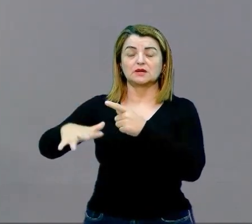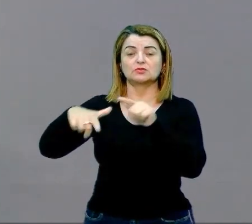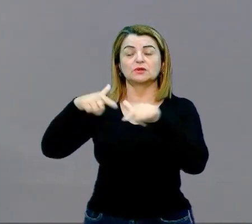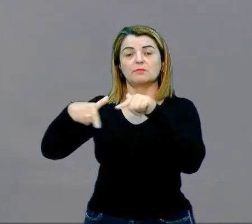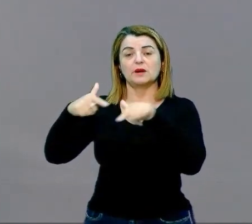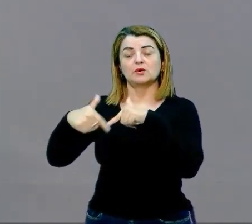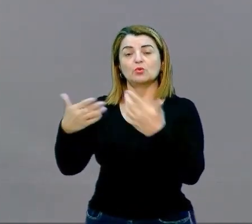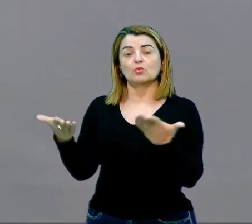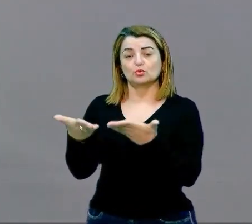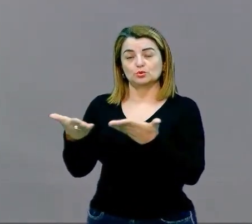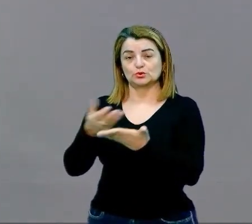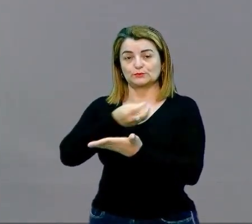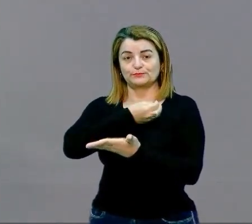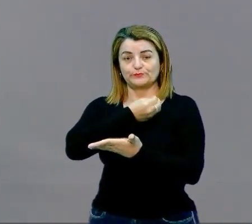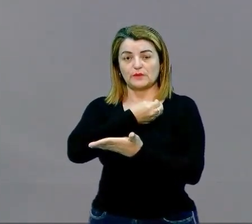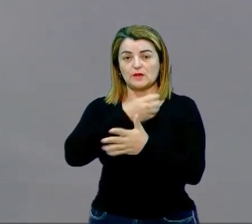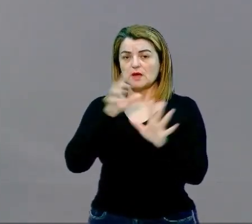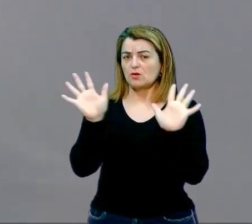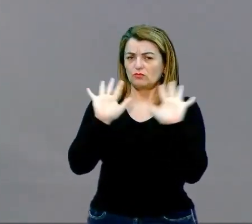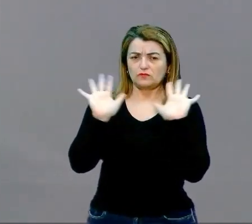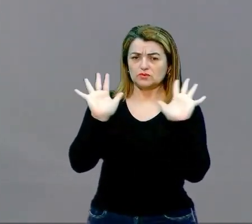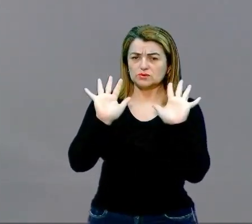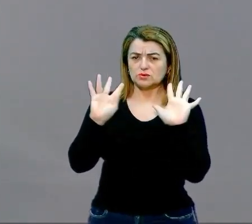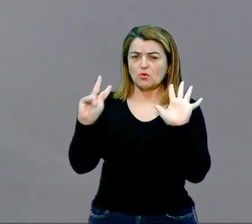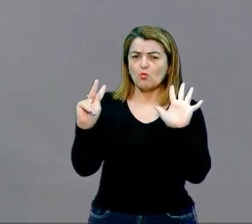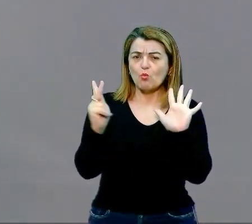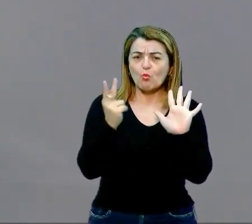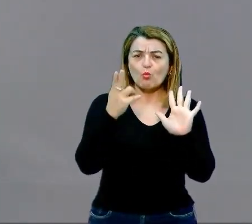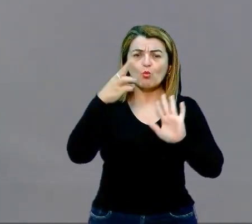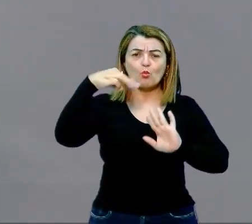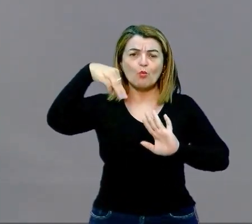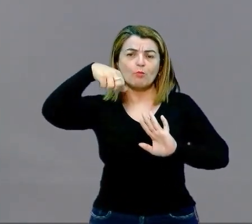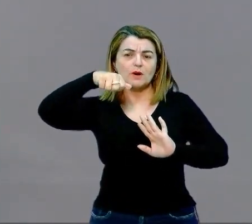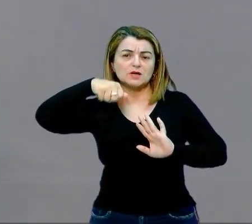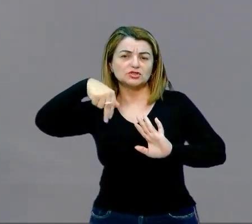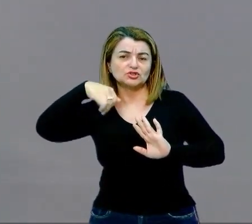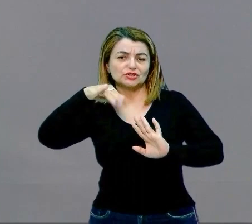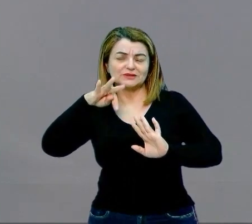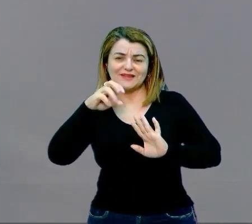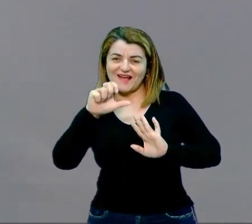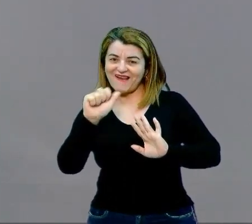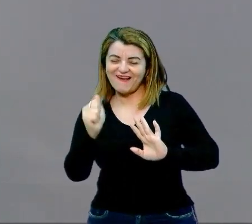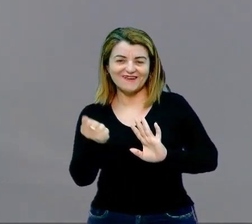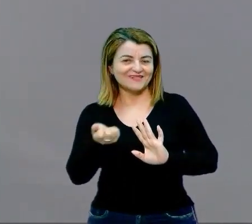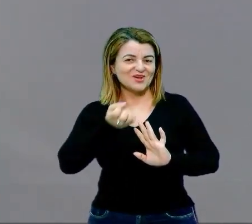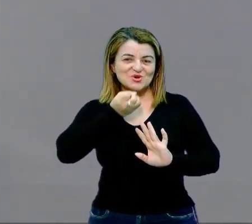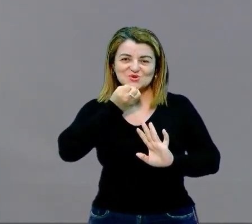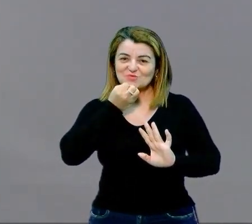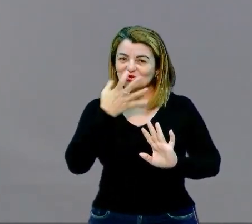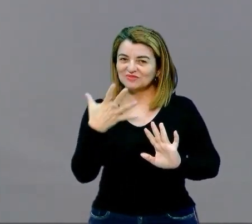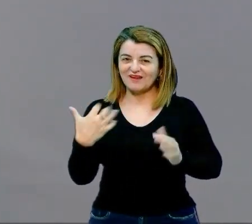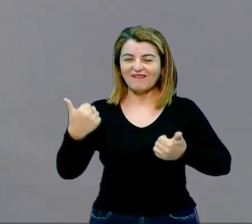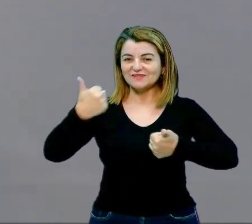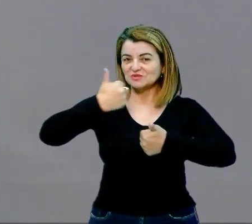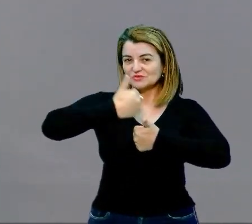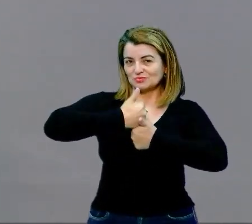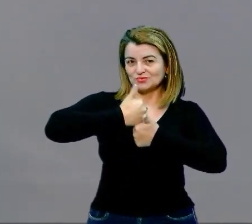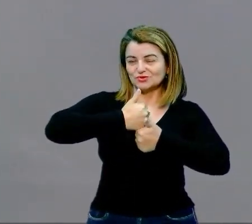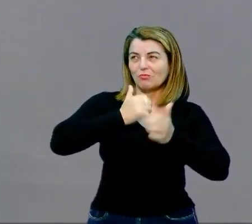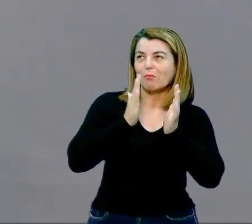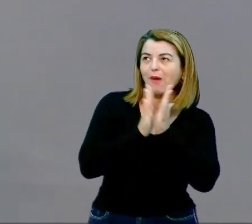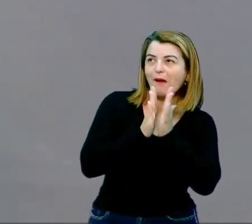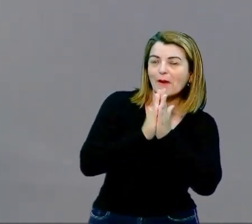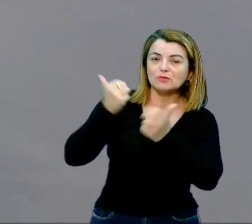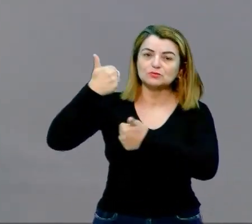presente. Então, não foi só uma questão humanitária, uma questão de bondade, aquele negócio de substituir o suplício